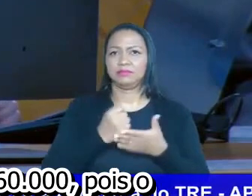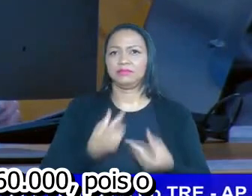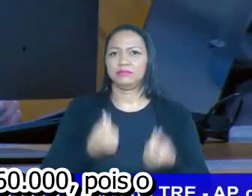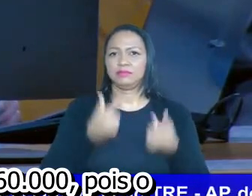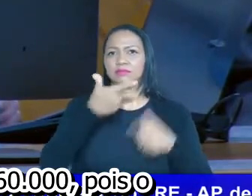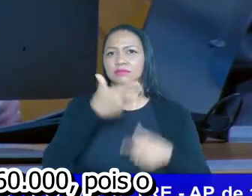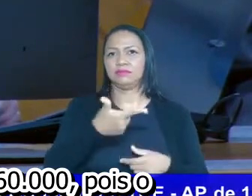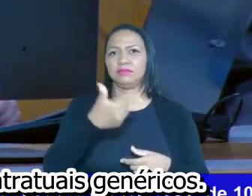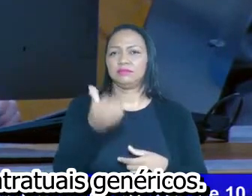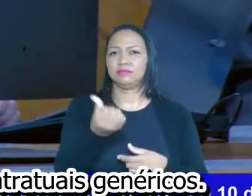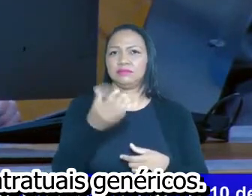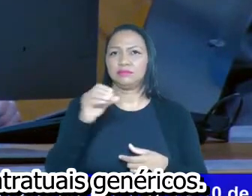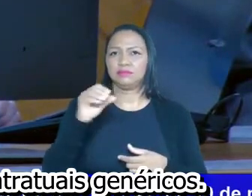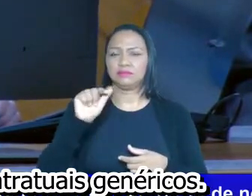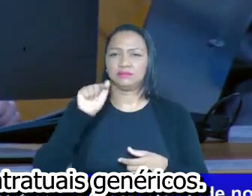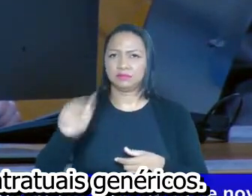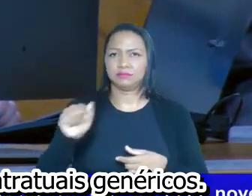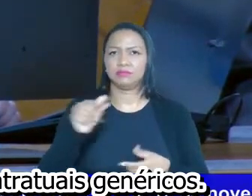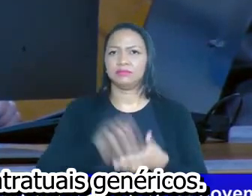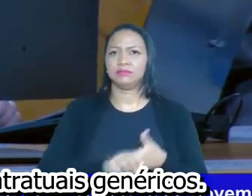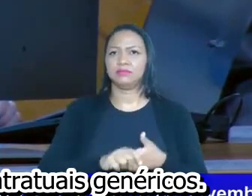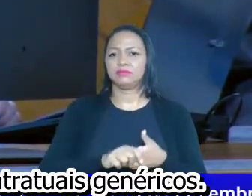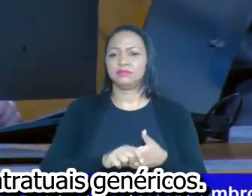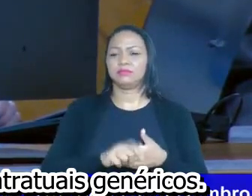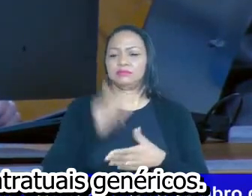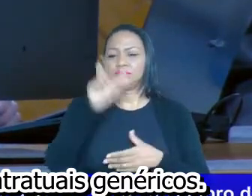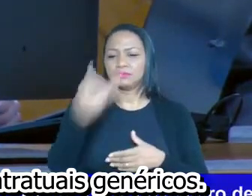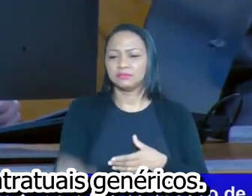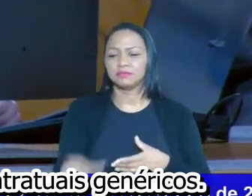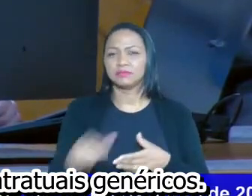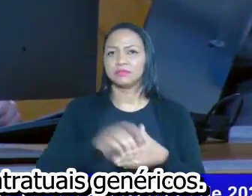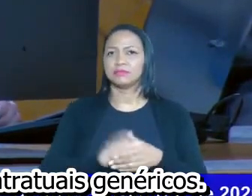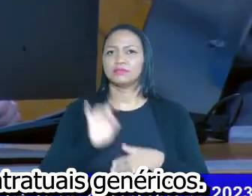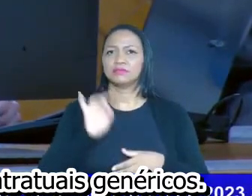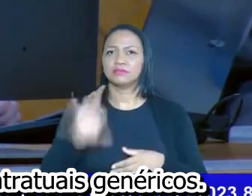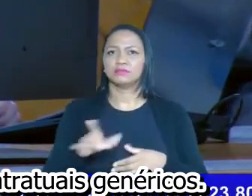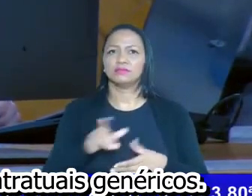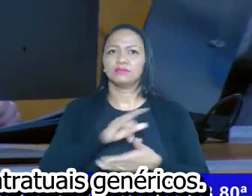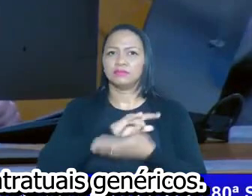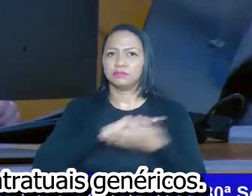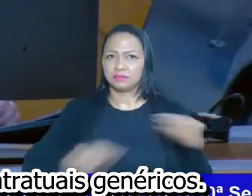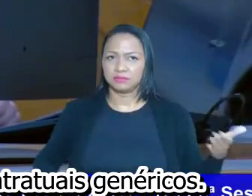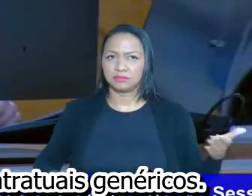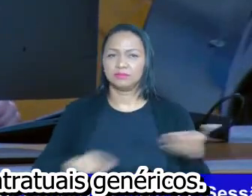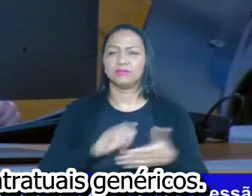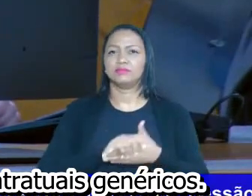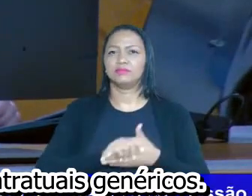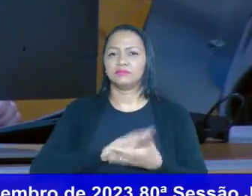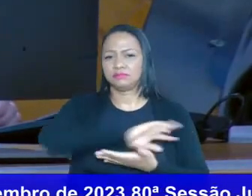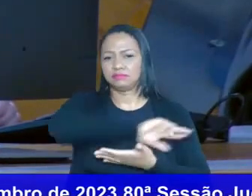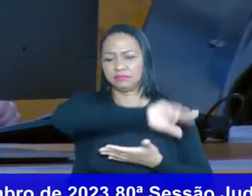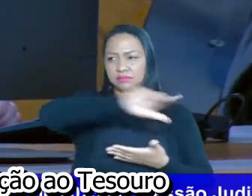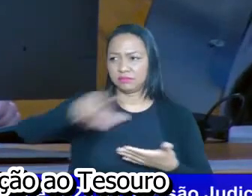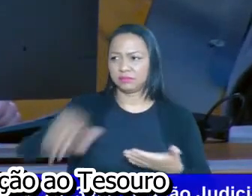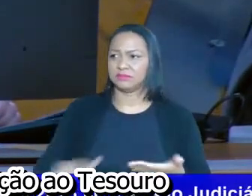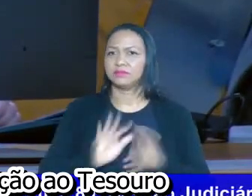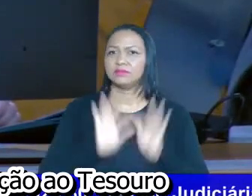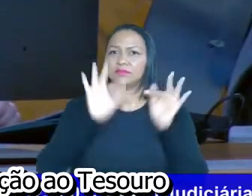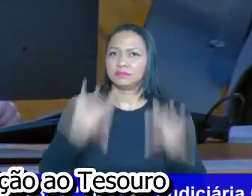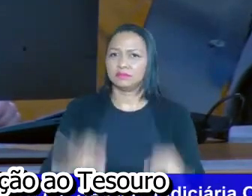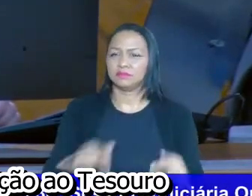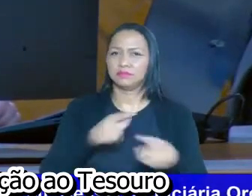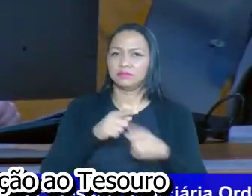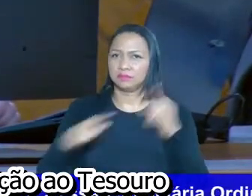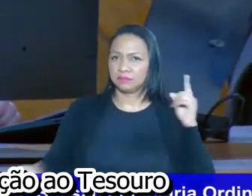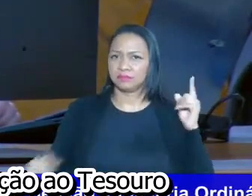de 260 mil, pois o interessado juntou somente notas fiscais e instrumentos contratuais genéricos. Ao final, pugnou